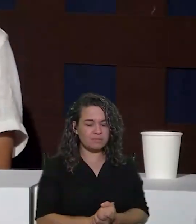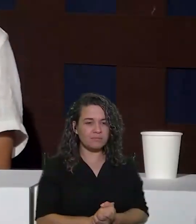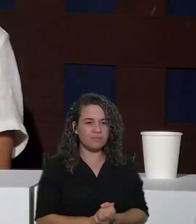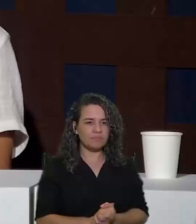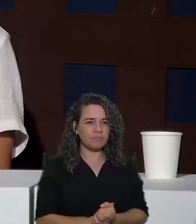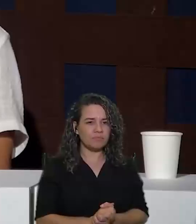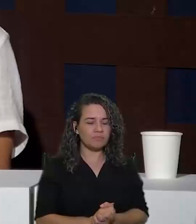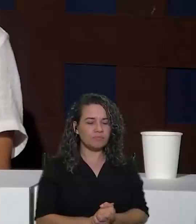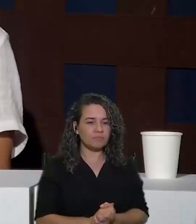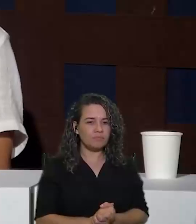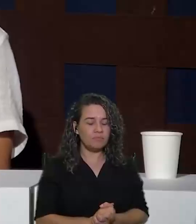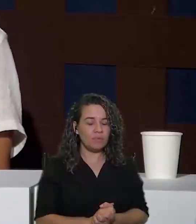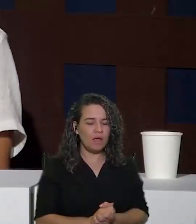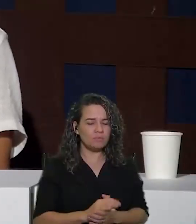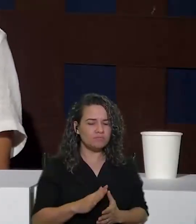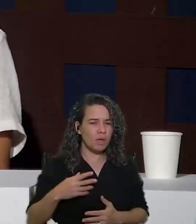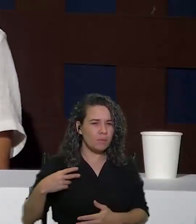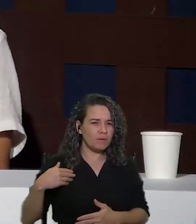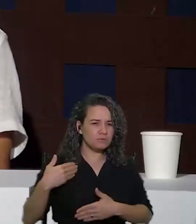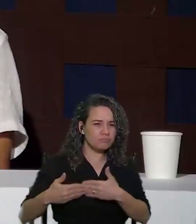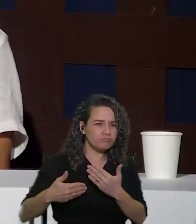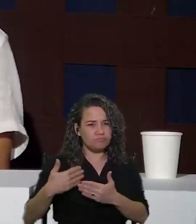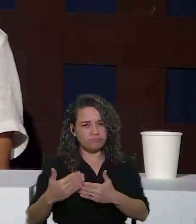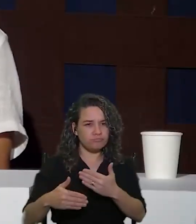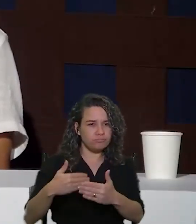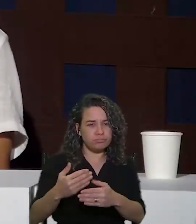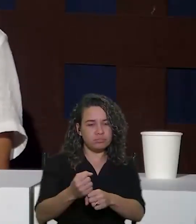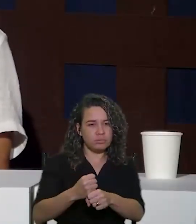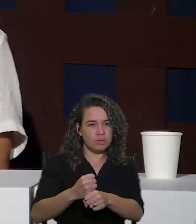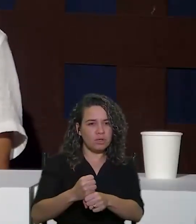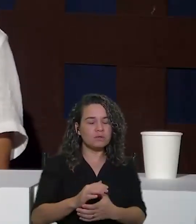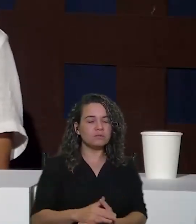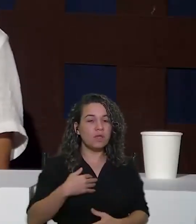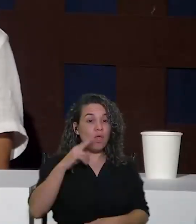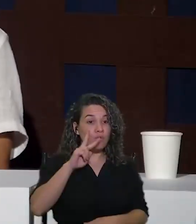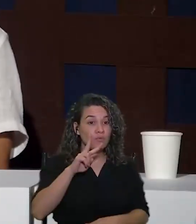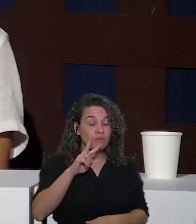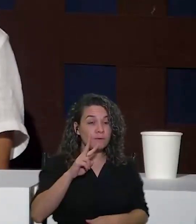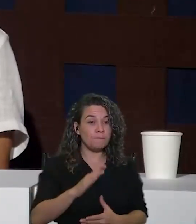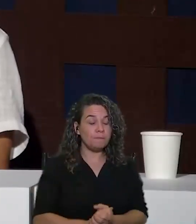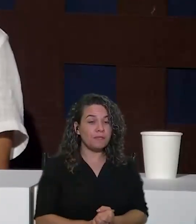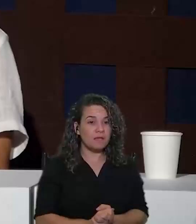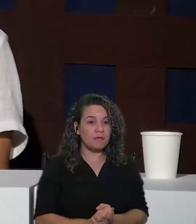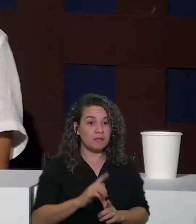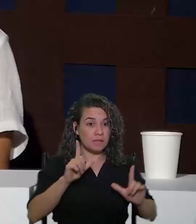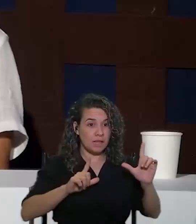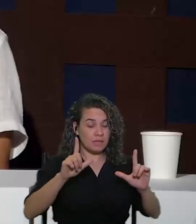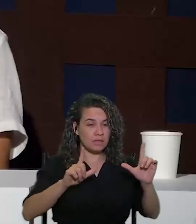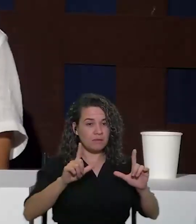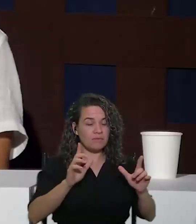anos e eu assisti um documentário da Martinica sobre os efeitos